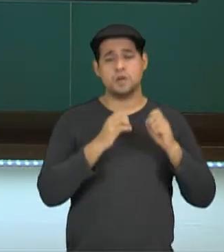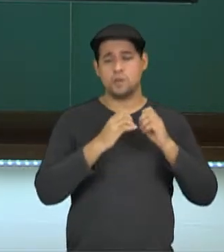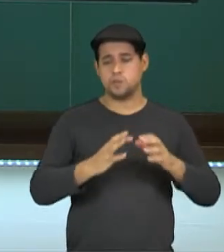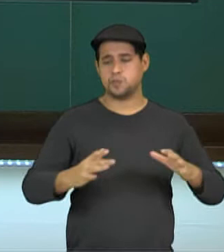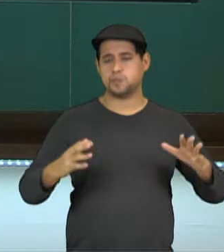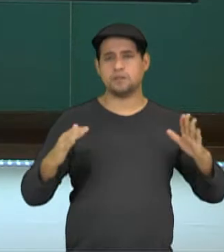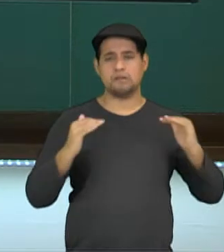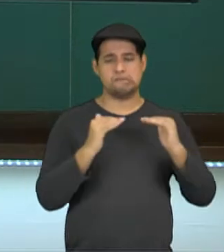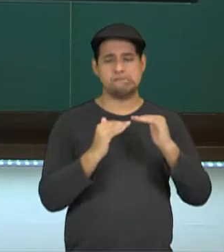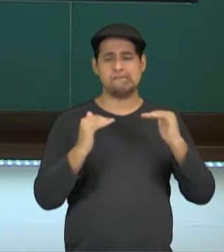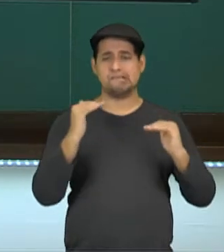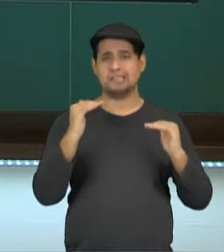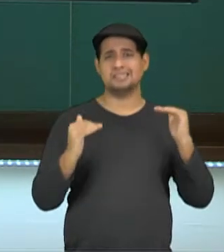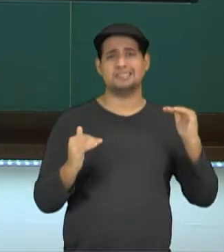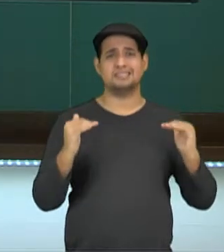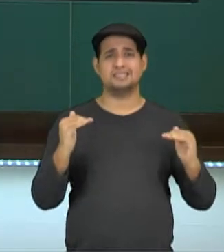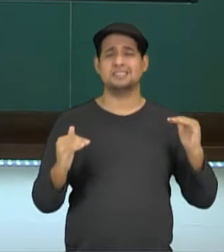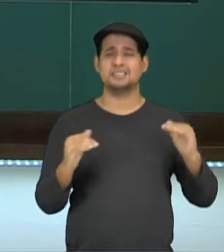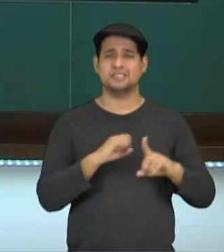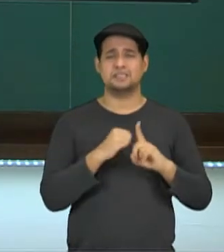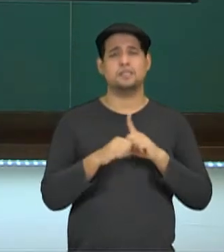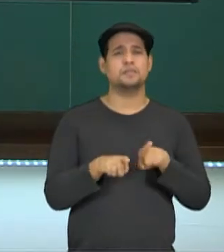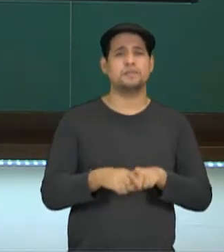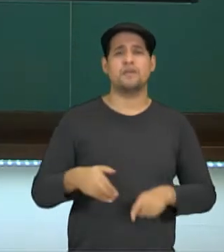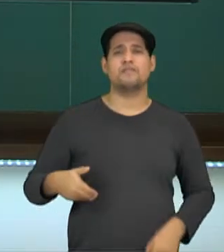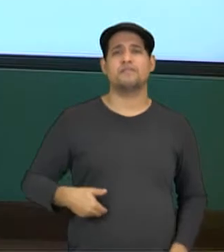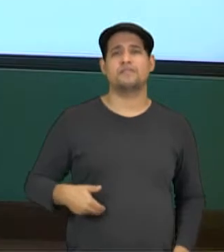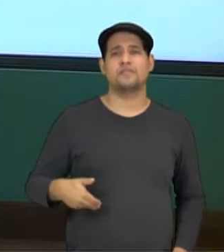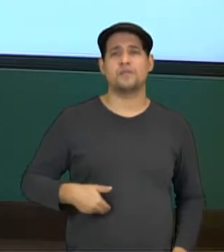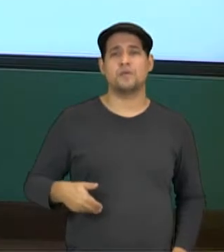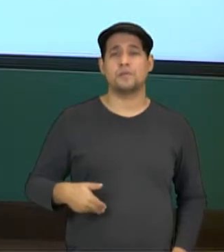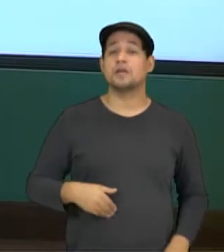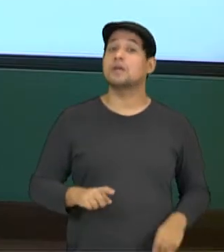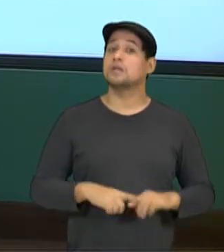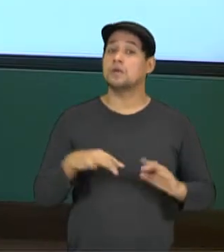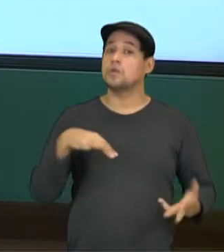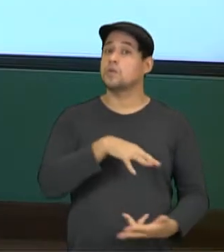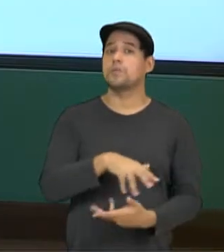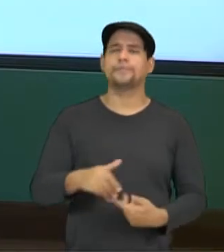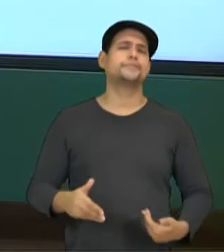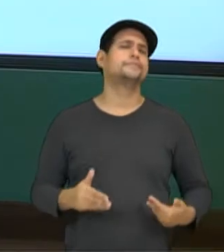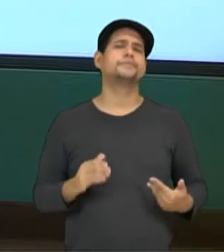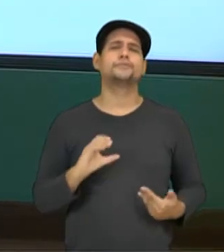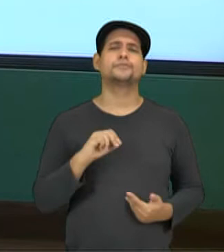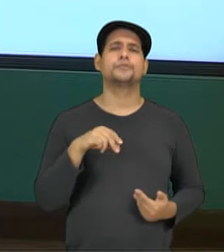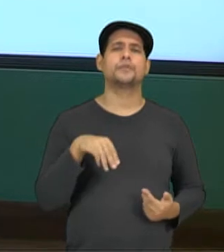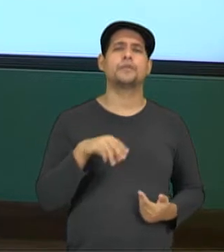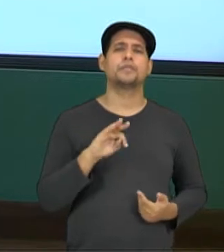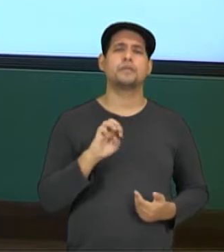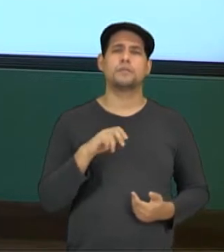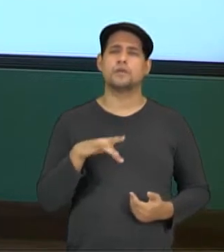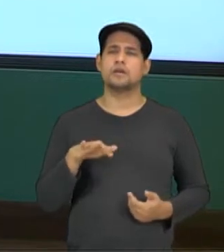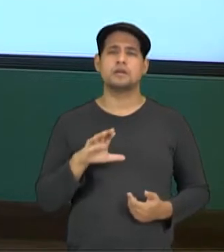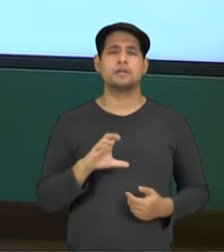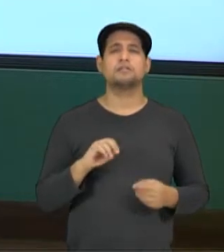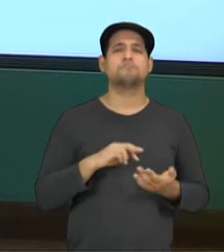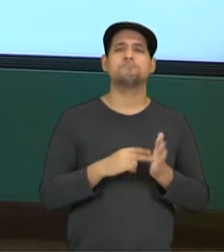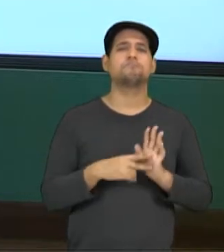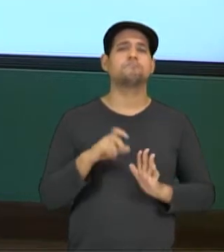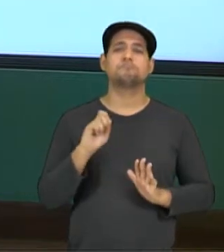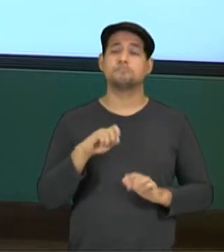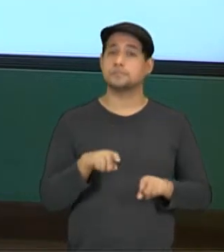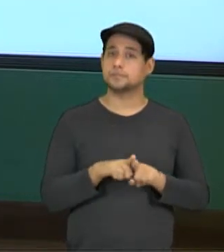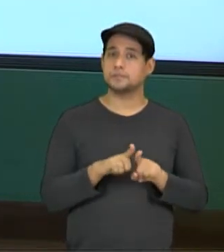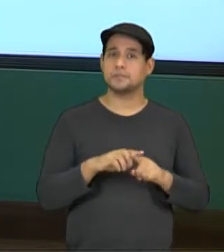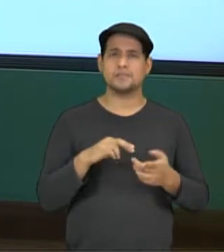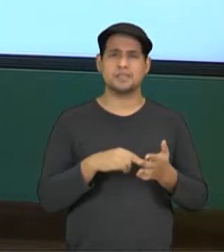a desigualdade social, erradicar a fome, né? Então, o mundo contemporâneo apresenta esses desafios, né, a serem superados.